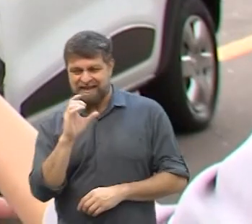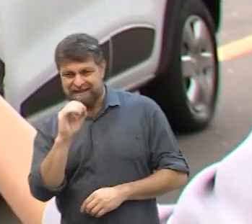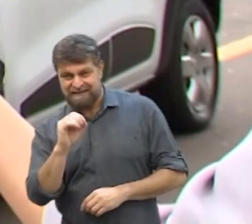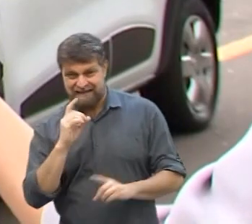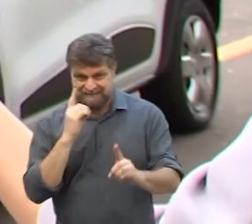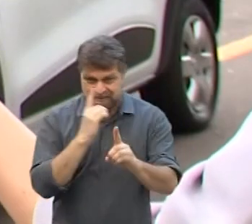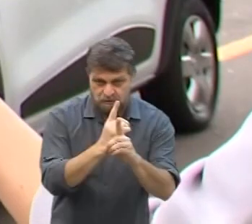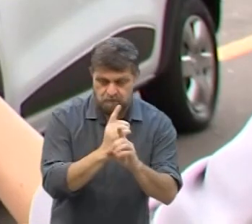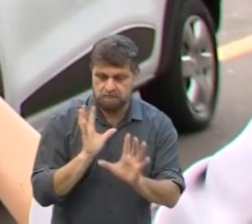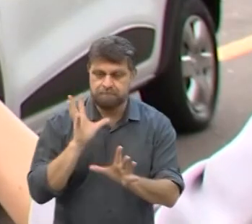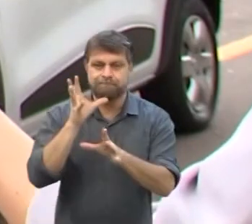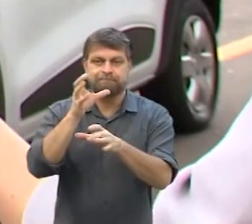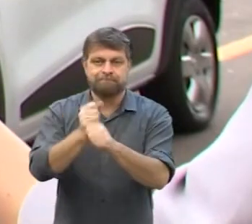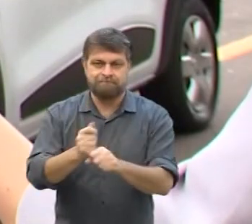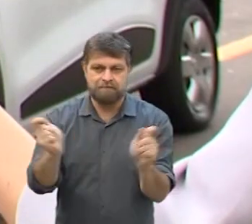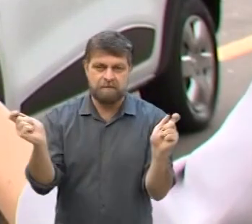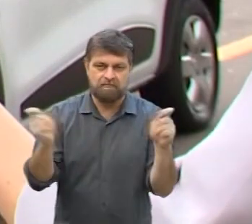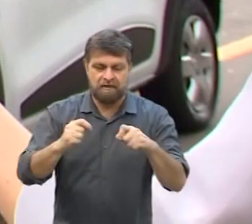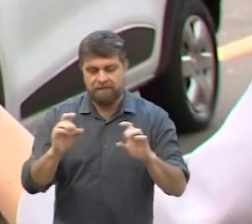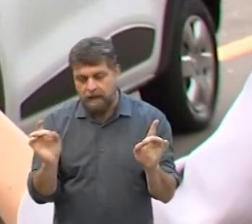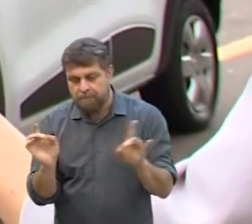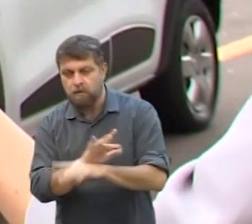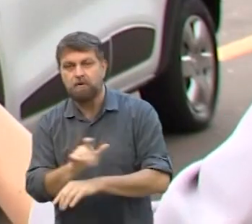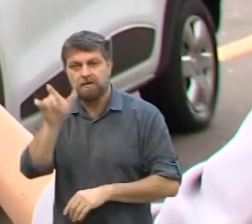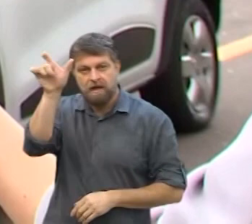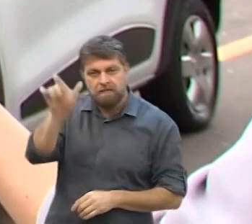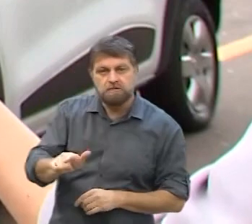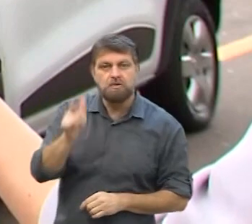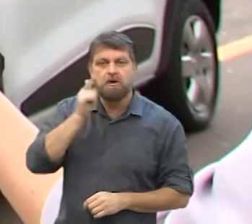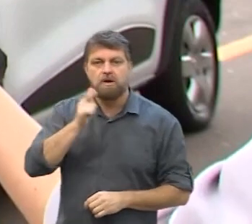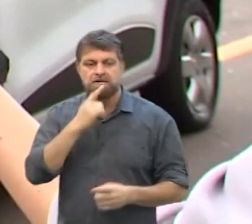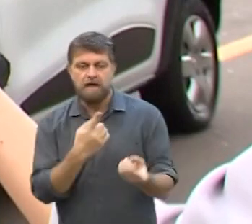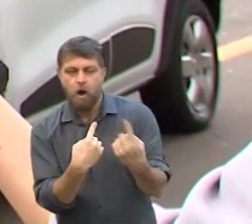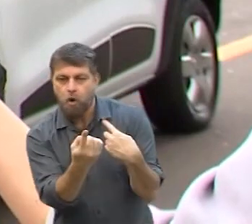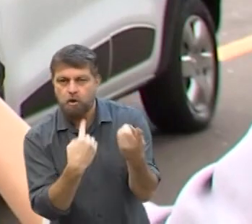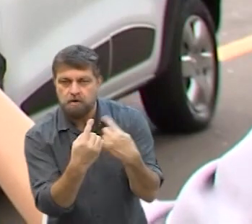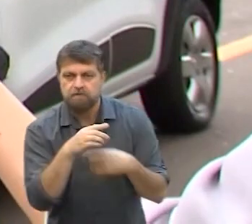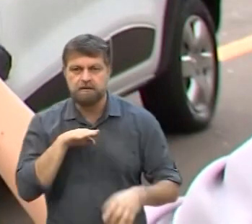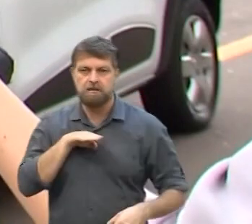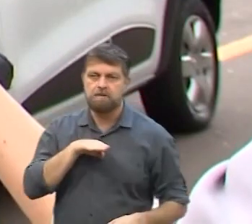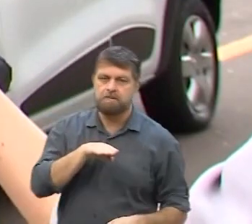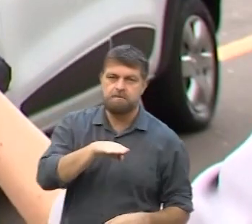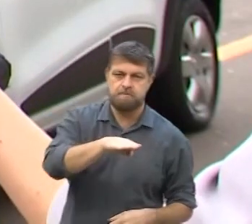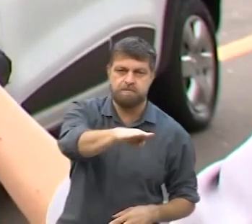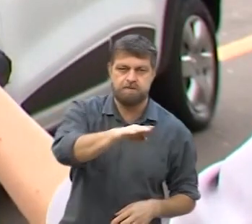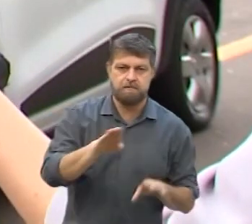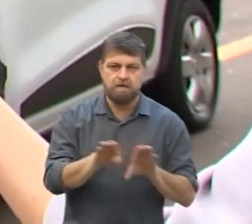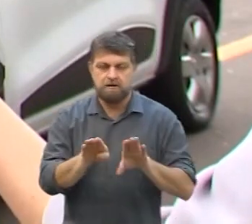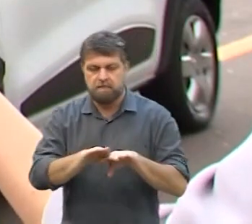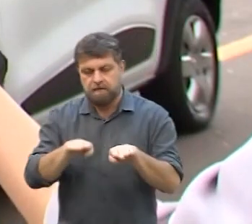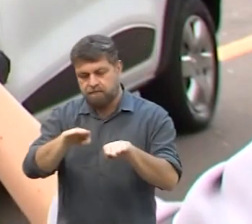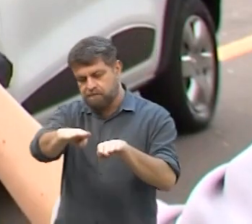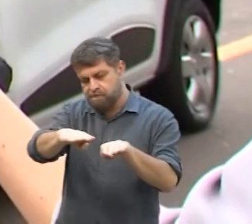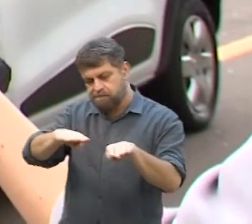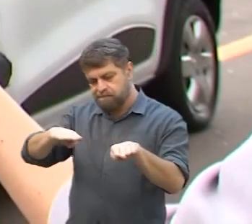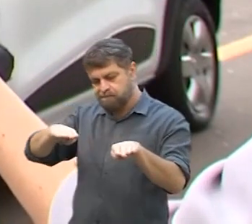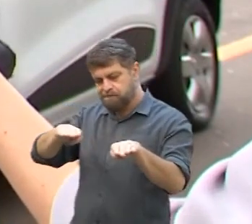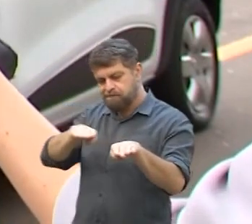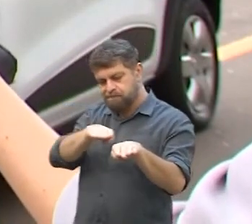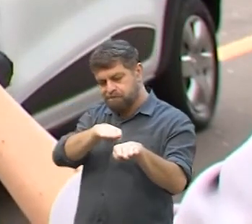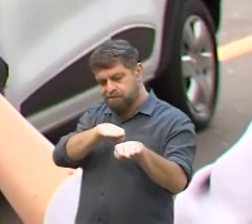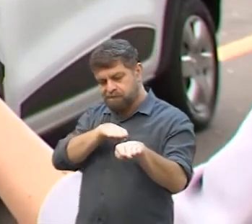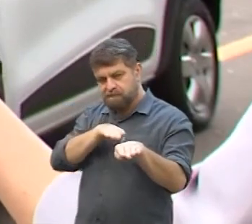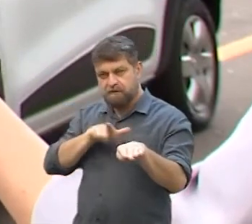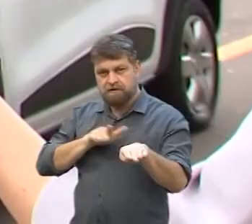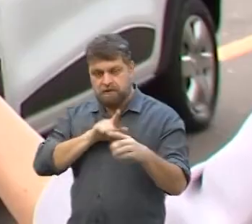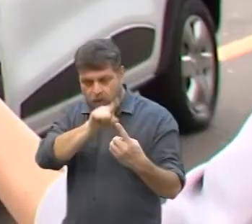10 encontros, a gente consegue fazer algo bem completo. Que a pessoa consegue fazer aula de rodovia, consegue fazer aula de baliza,